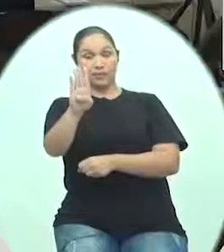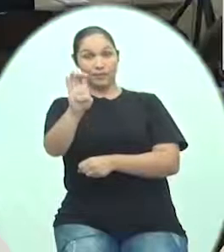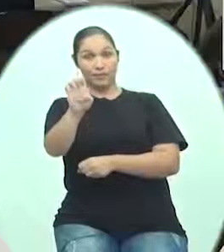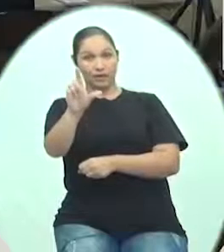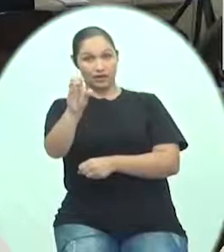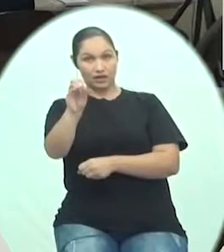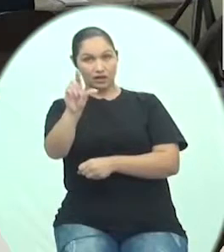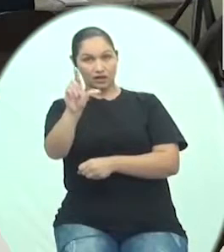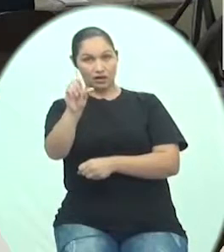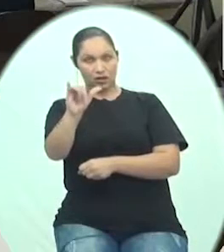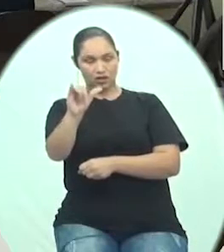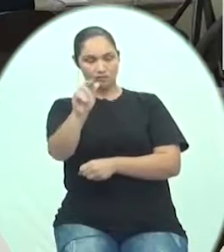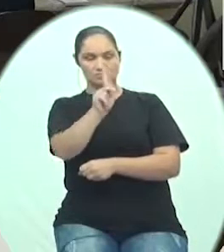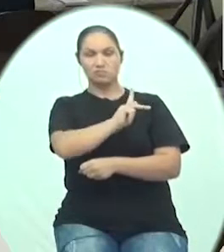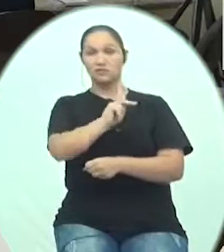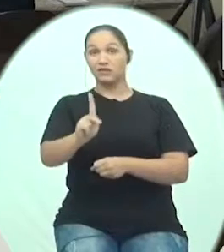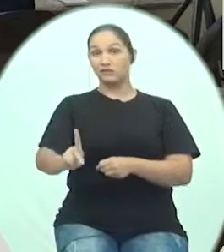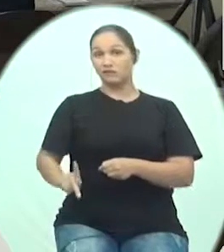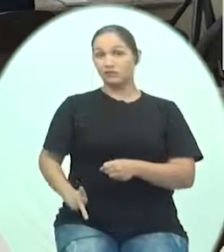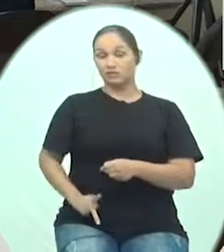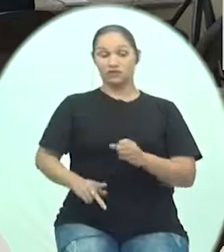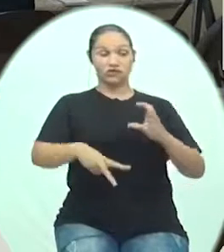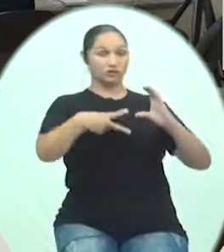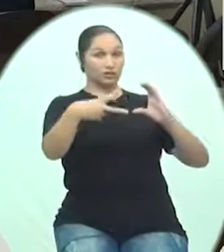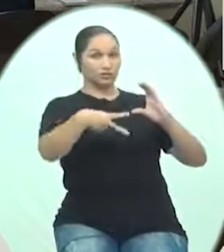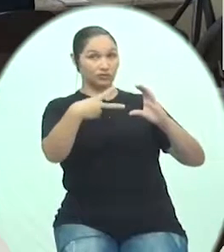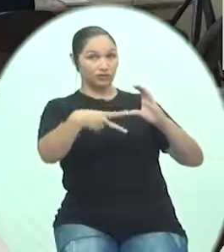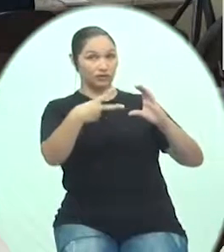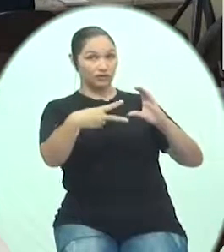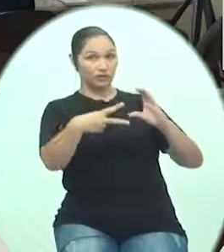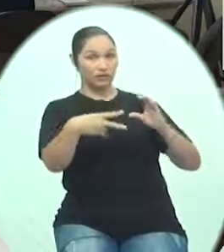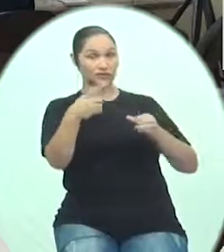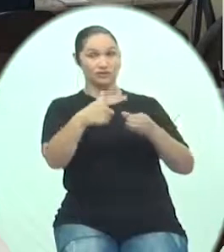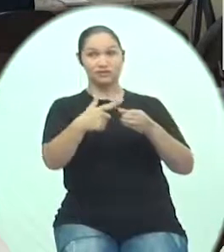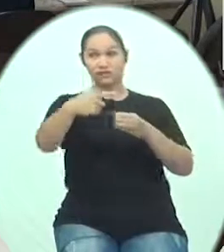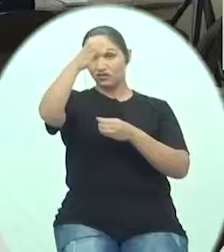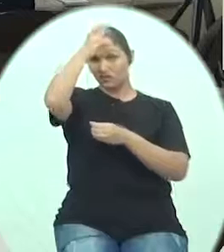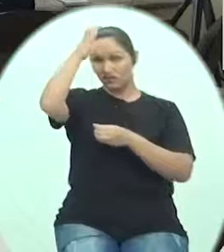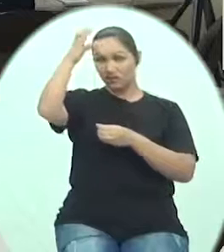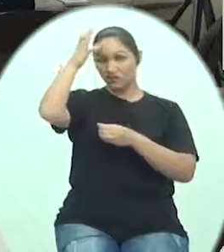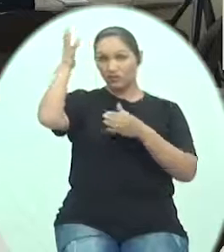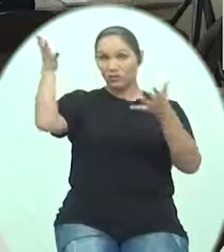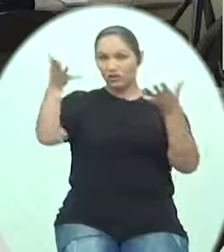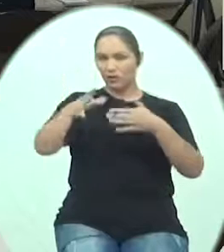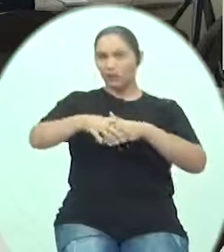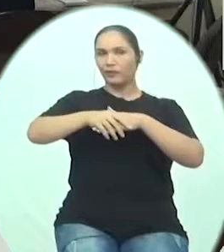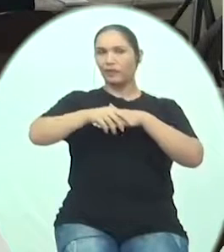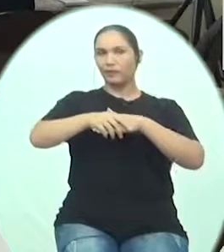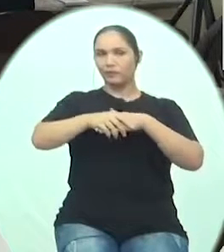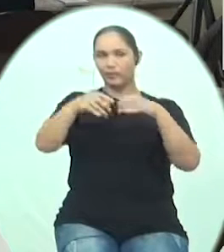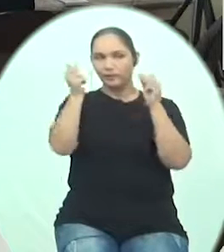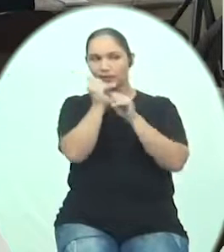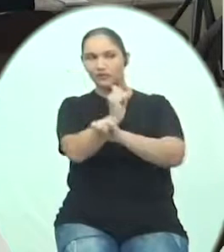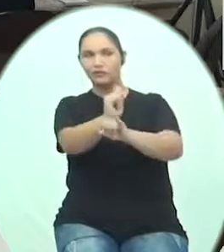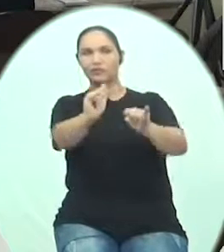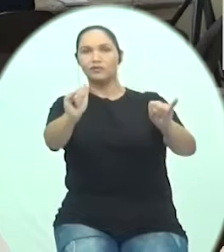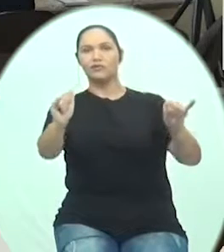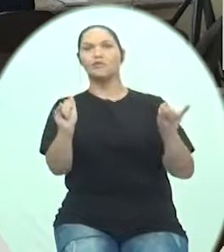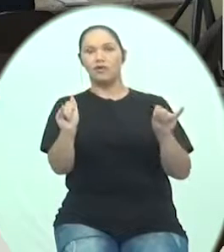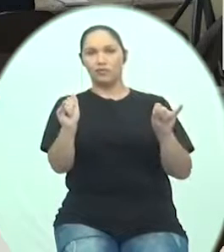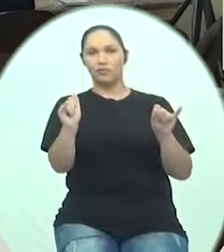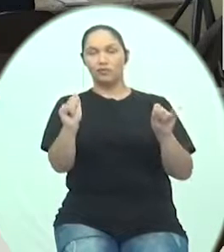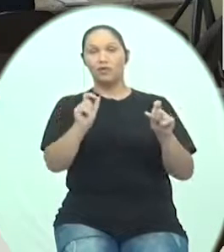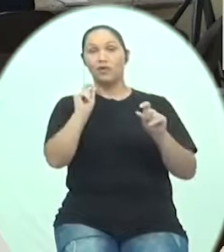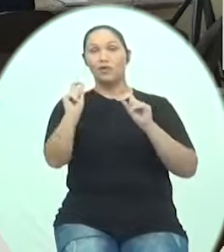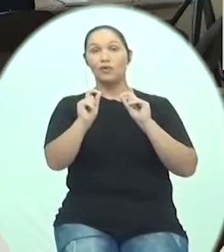crisciuma cumprimento cordialmente venho através deste informar a indicação do vereador Ed Luiz do